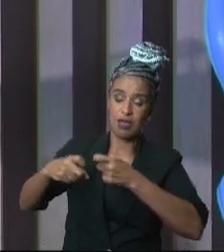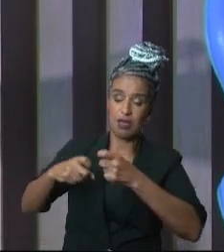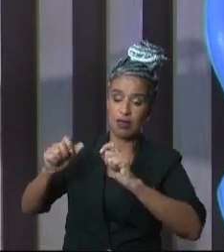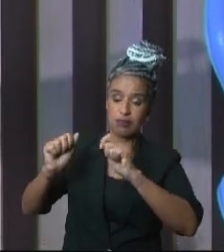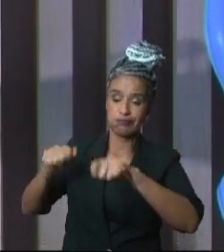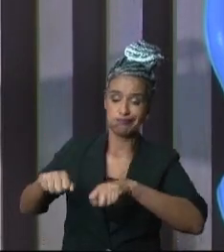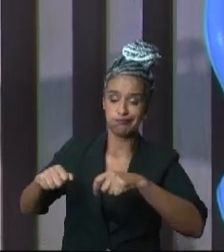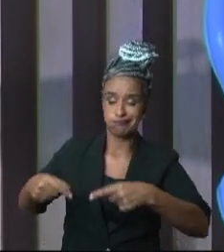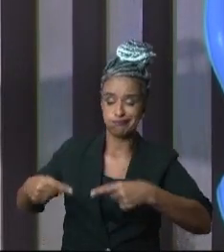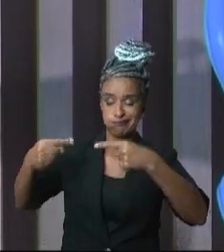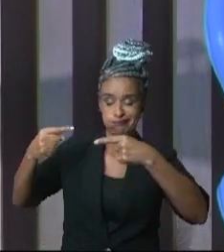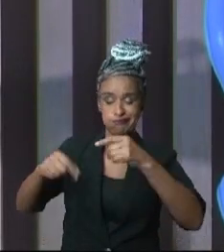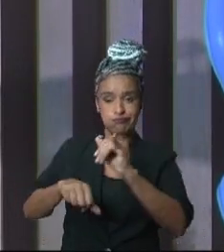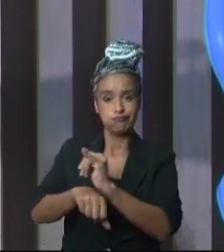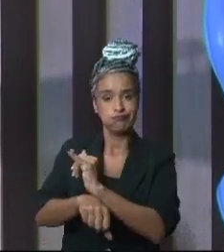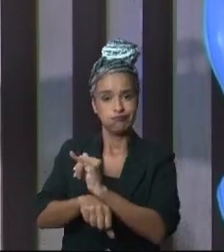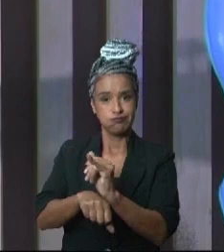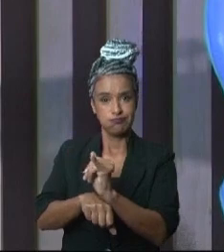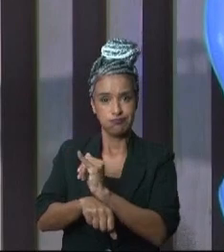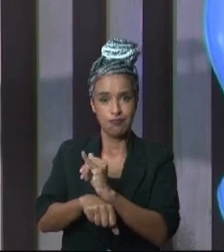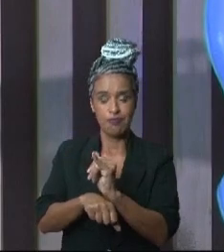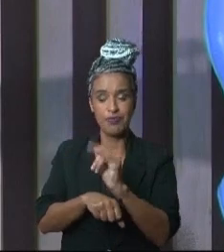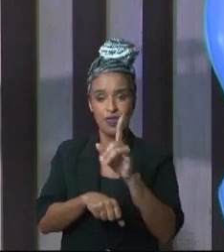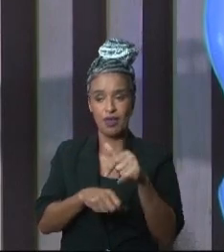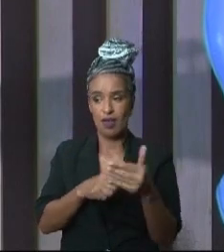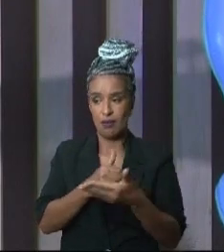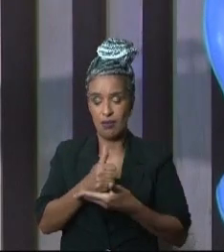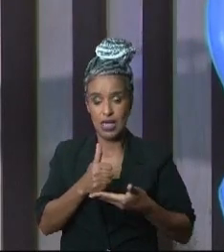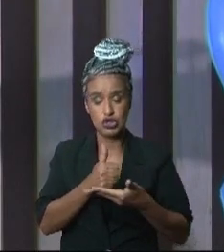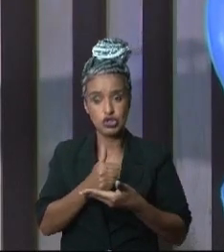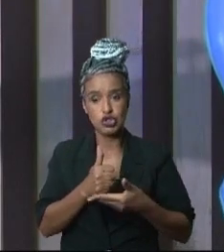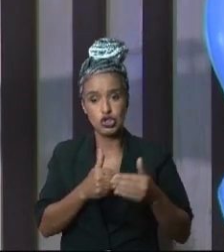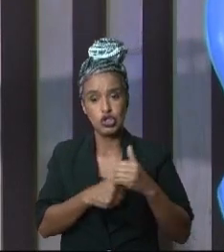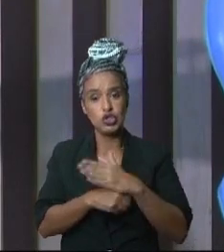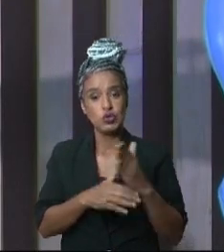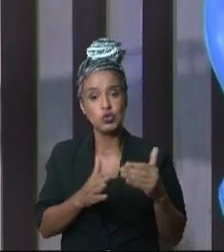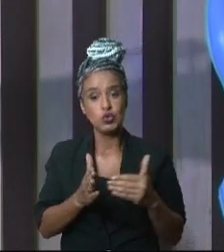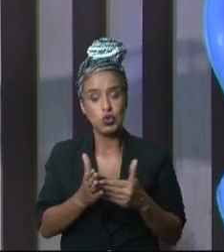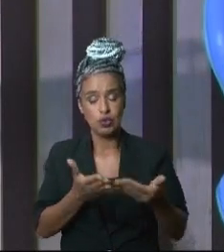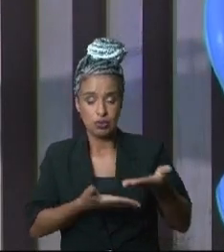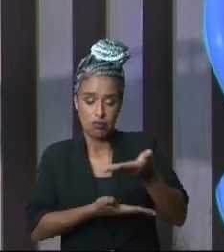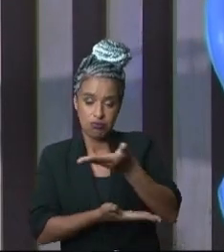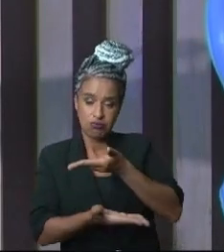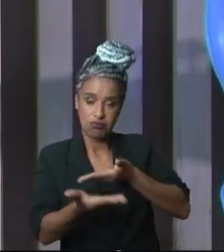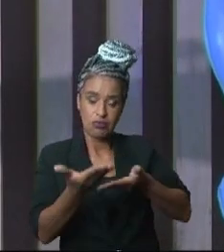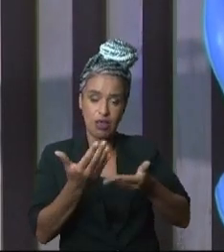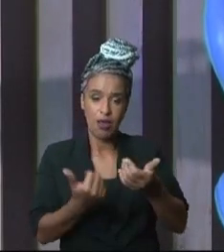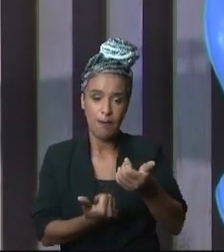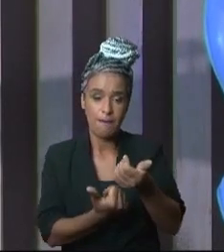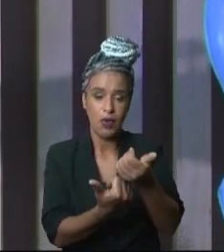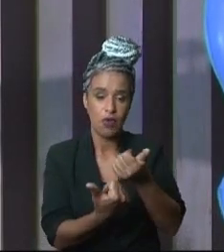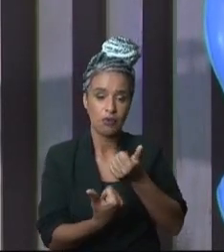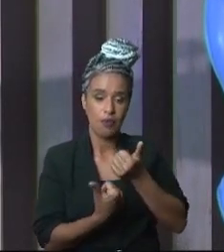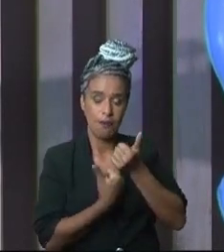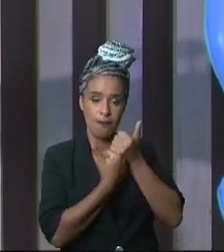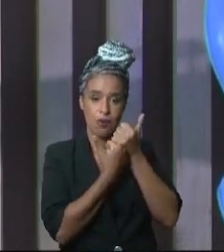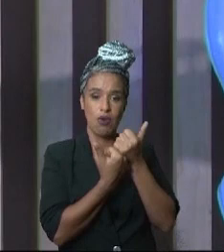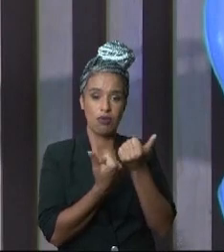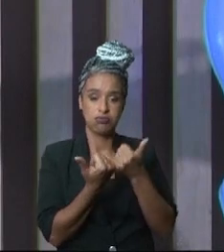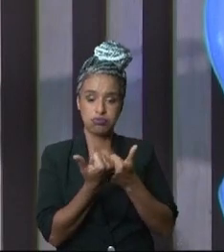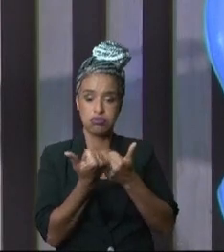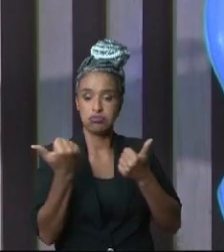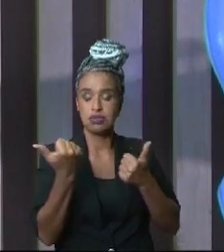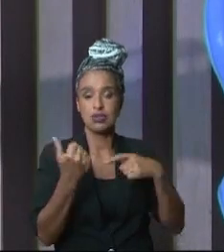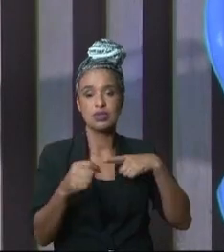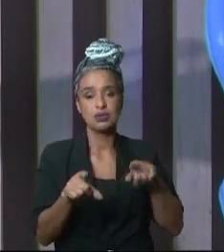competência, concorrência estratégica. A base de tudo é a colaboração entre os países, entre democracias e também entre países